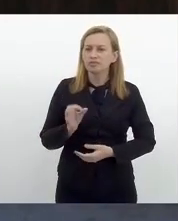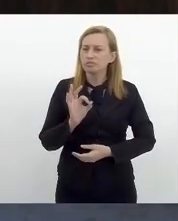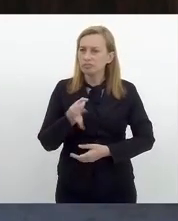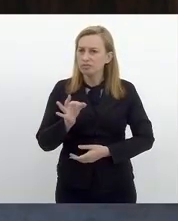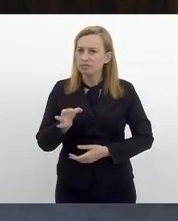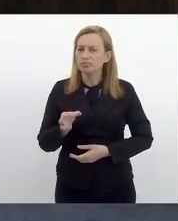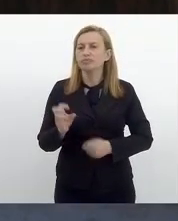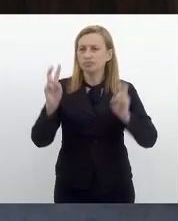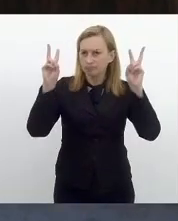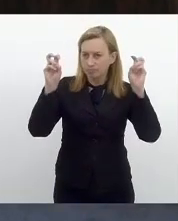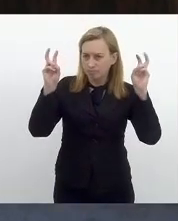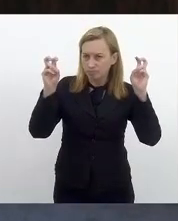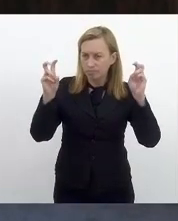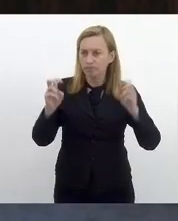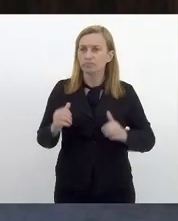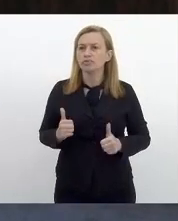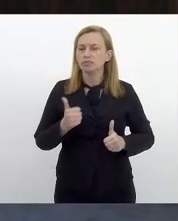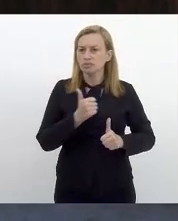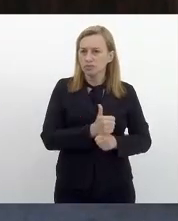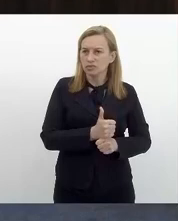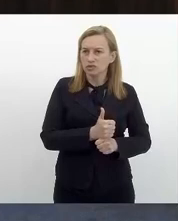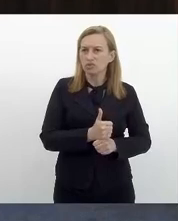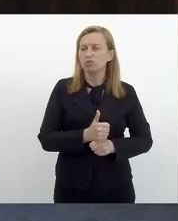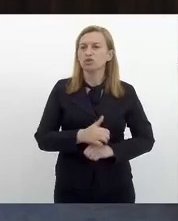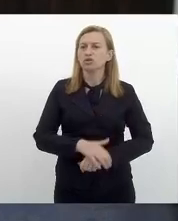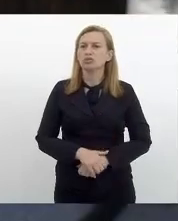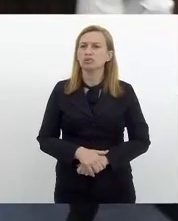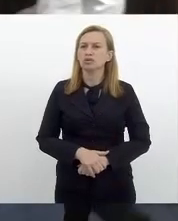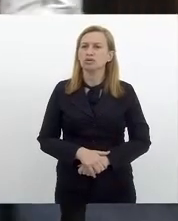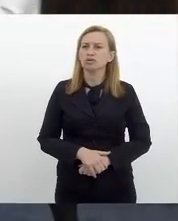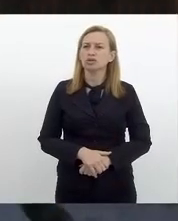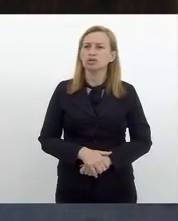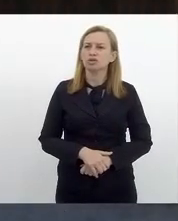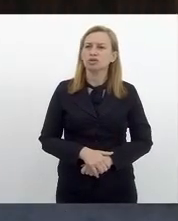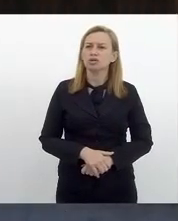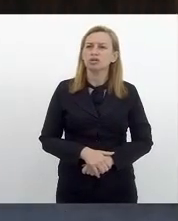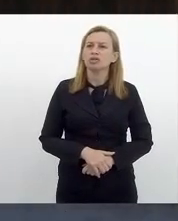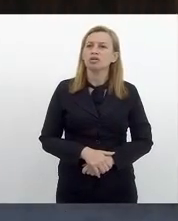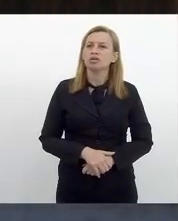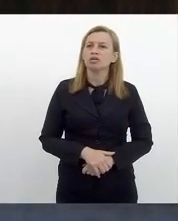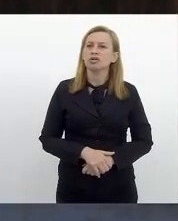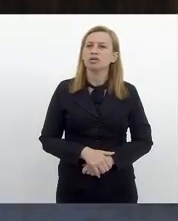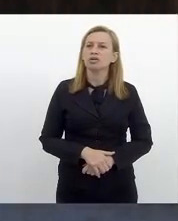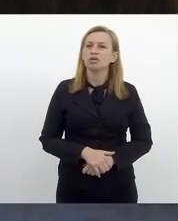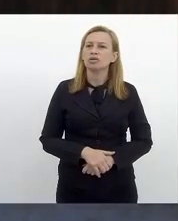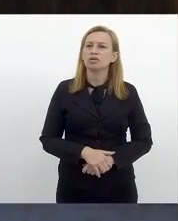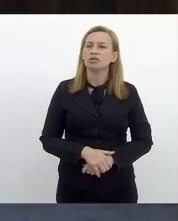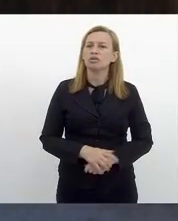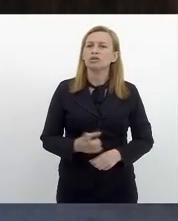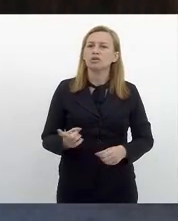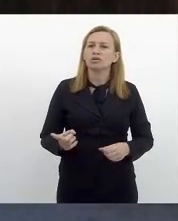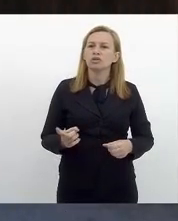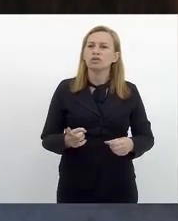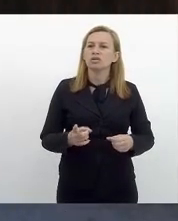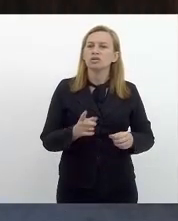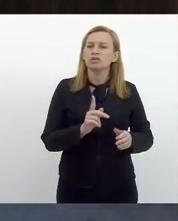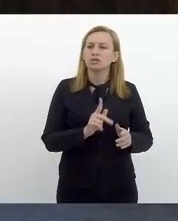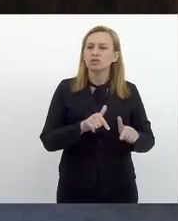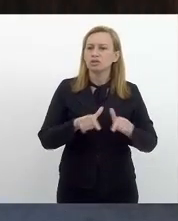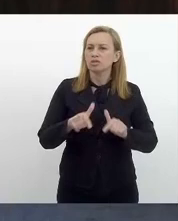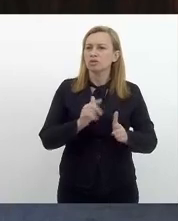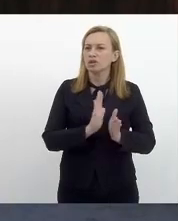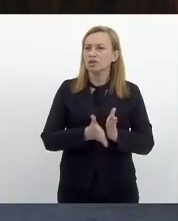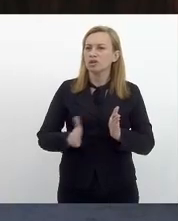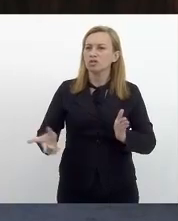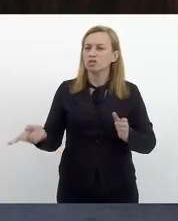exclusivamente sobre a questão do tempo voltando então a chamando os trabalhos da hora e